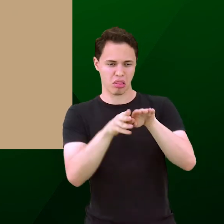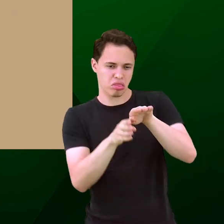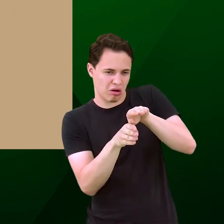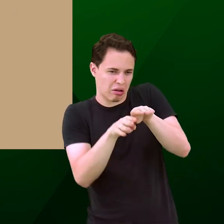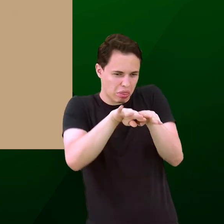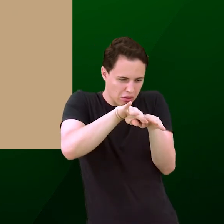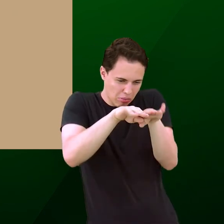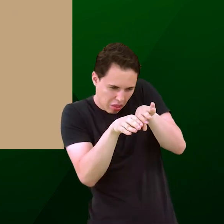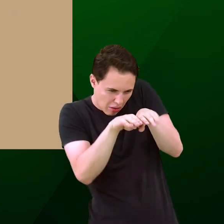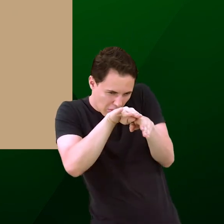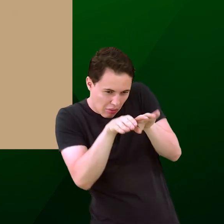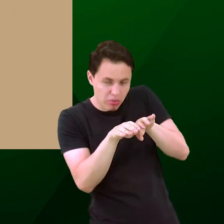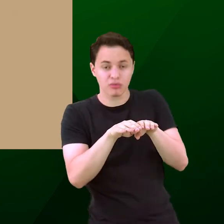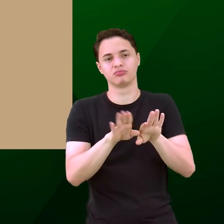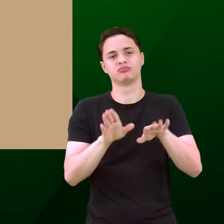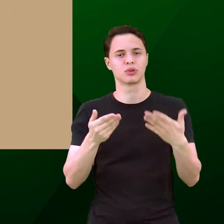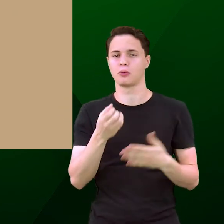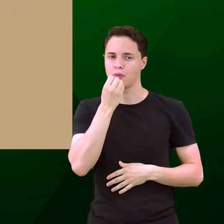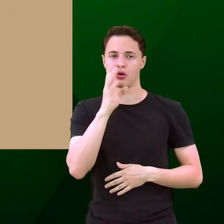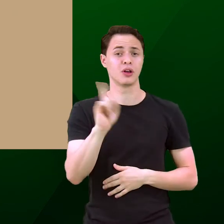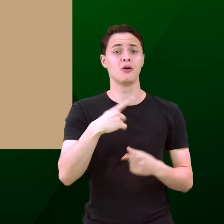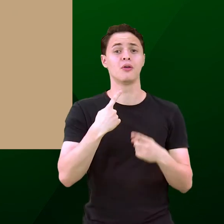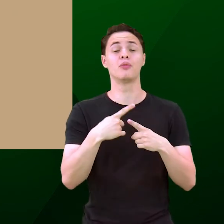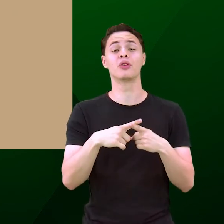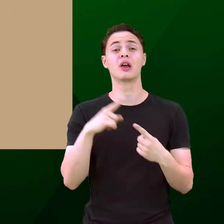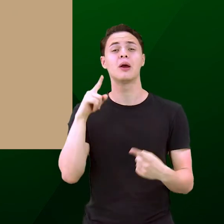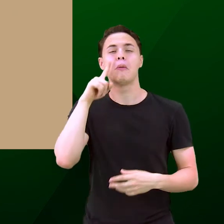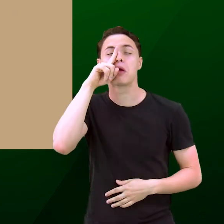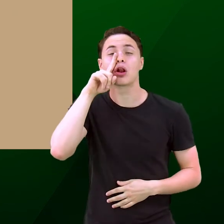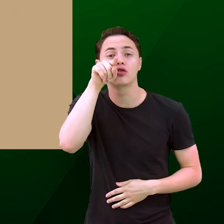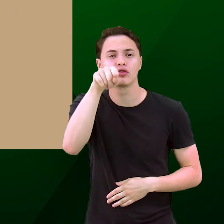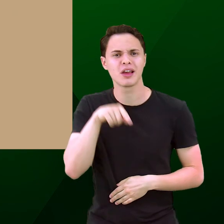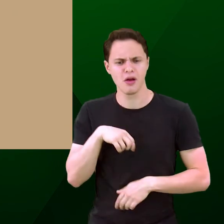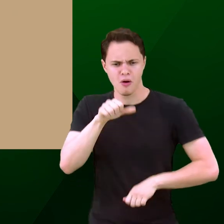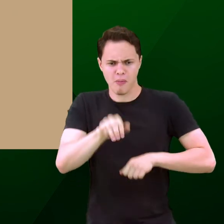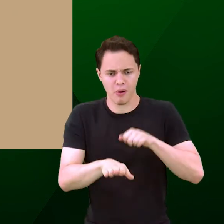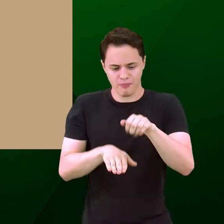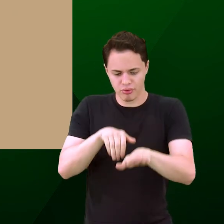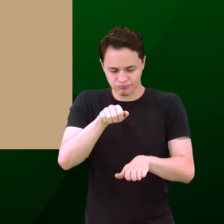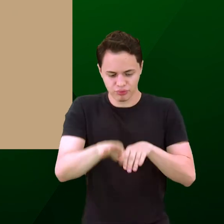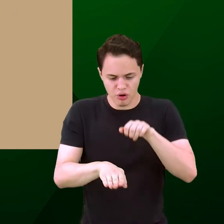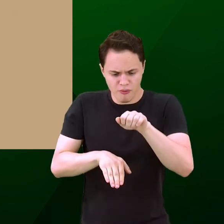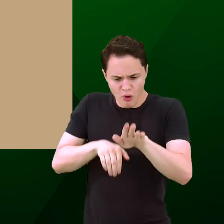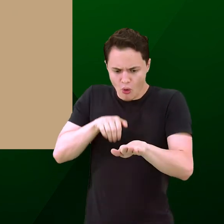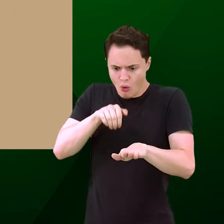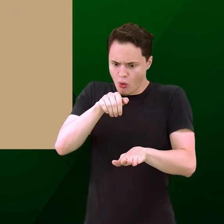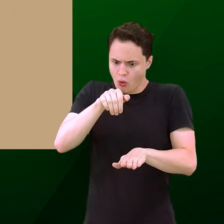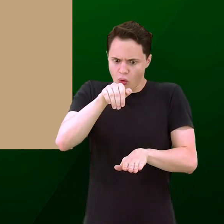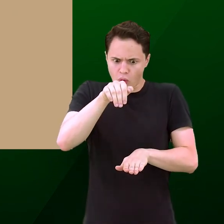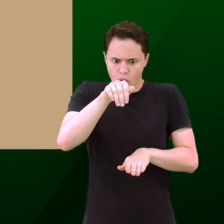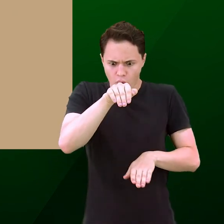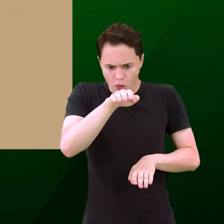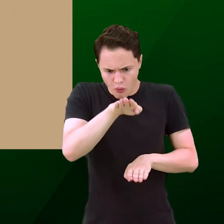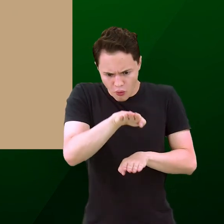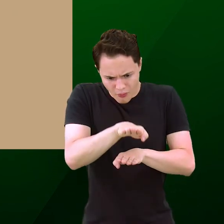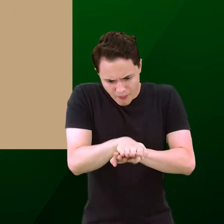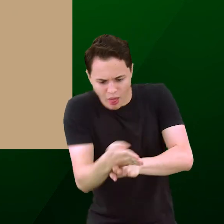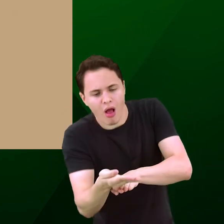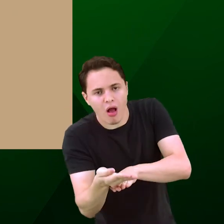até 124, né? Que vai dar 60% da minha frequência cardíaca máxima. Depois 3.000 metros, 3 quilômetros,